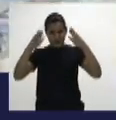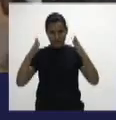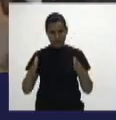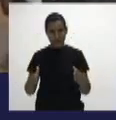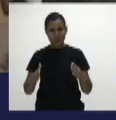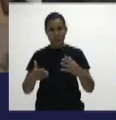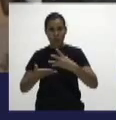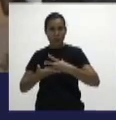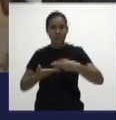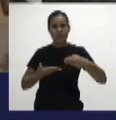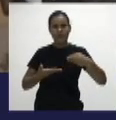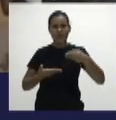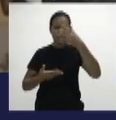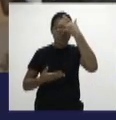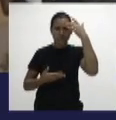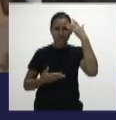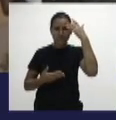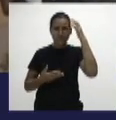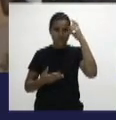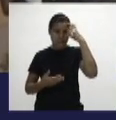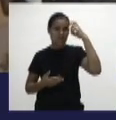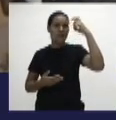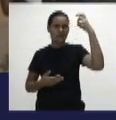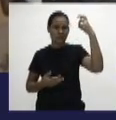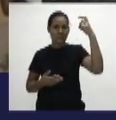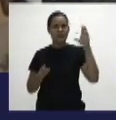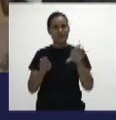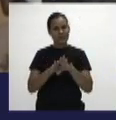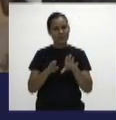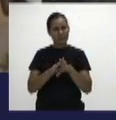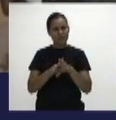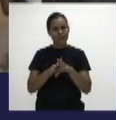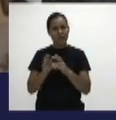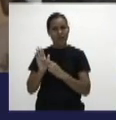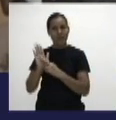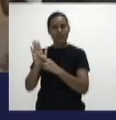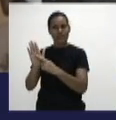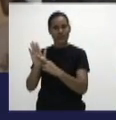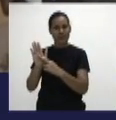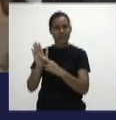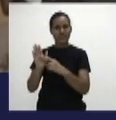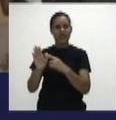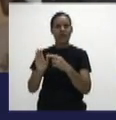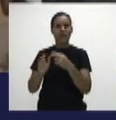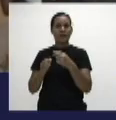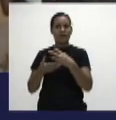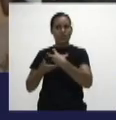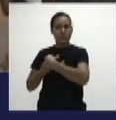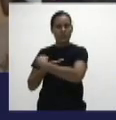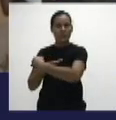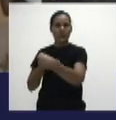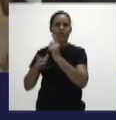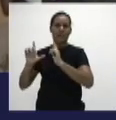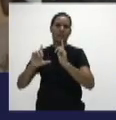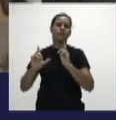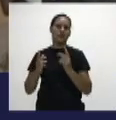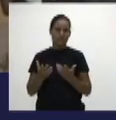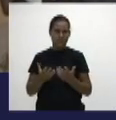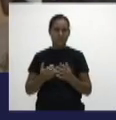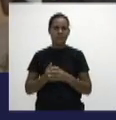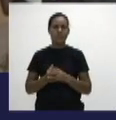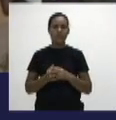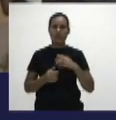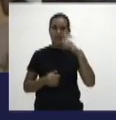intelectuais da da semana de 22 né ele também Serviu de referência paraa televisão então ele tinha essa mobilidade que